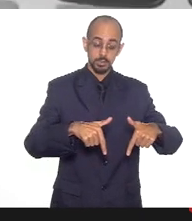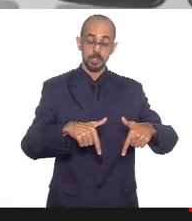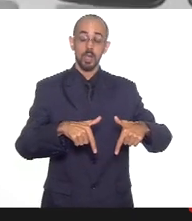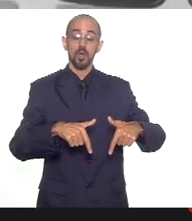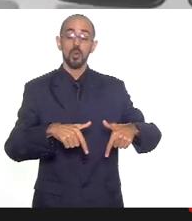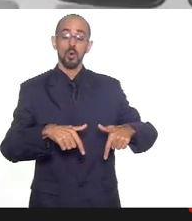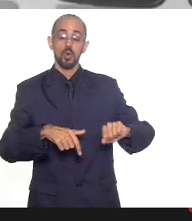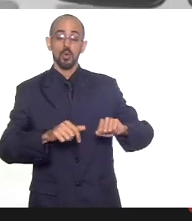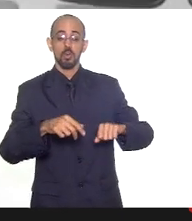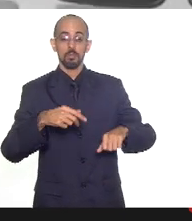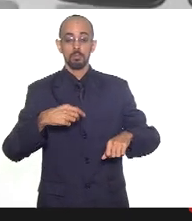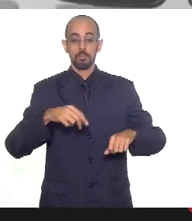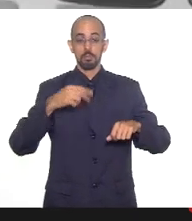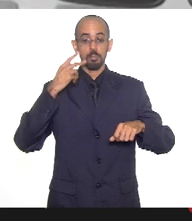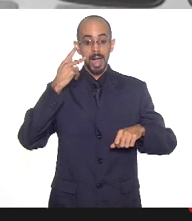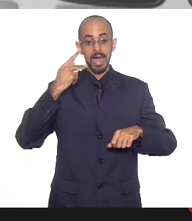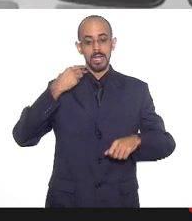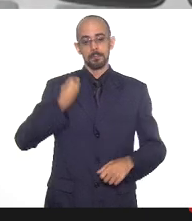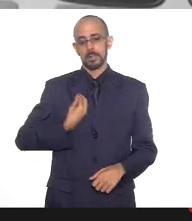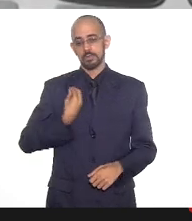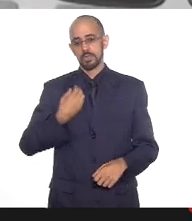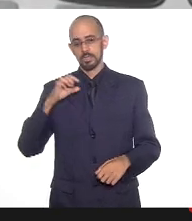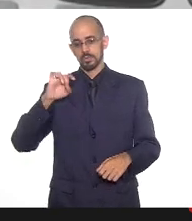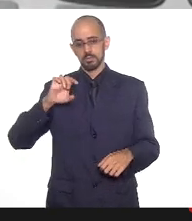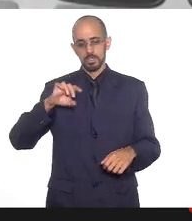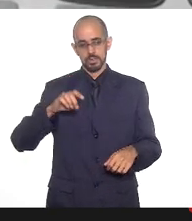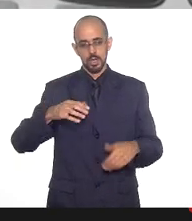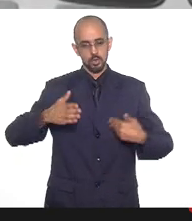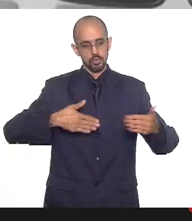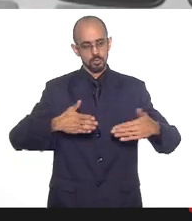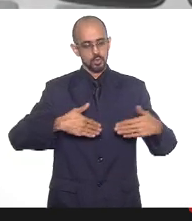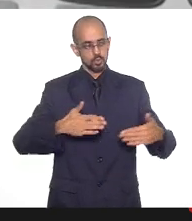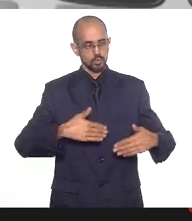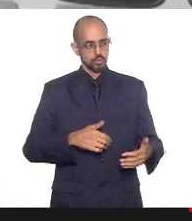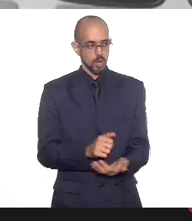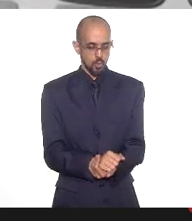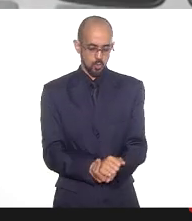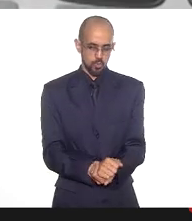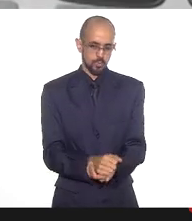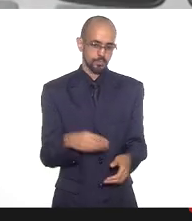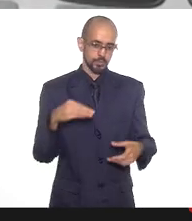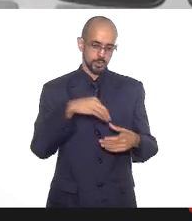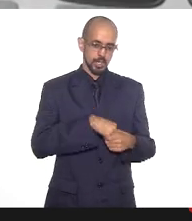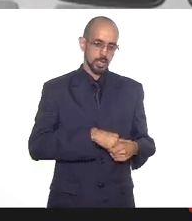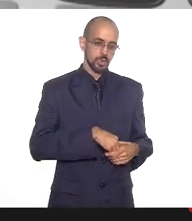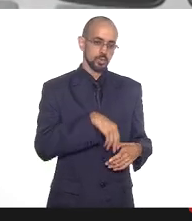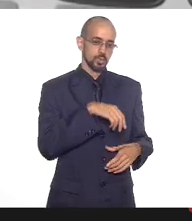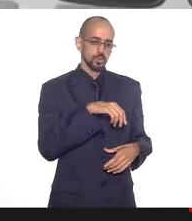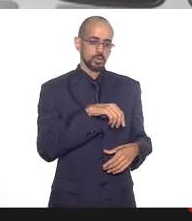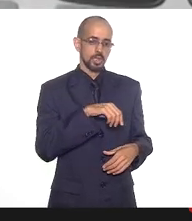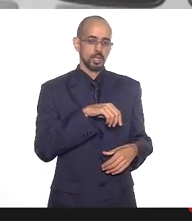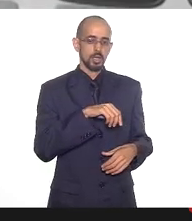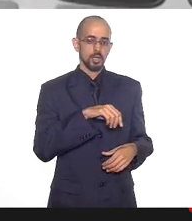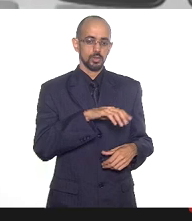em relação à produção associada a essa jazida cujo regime é